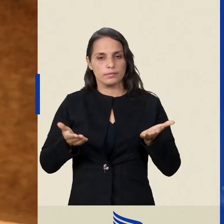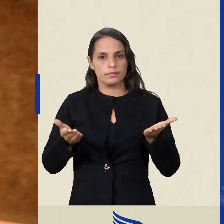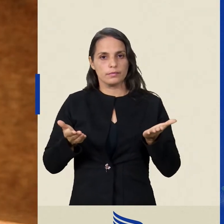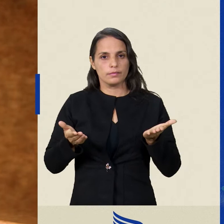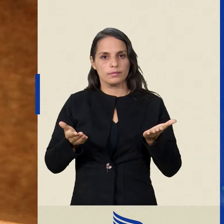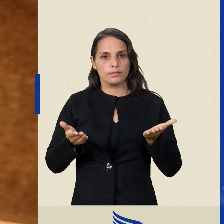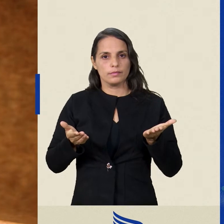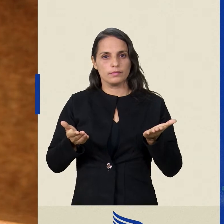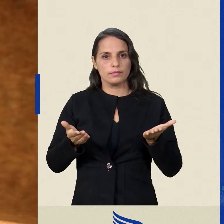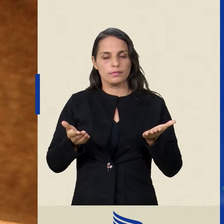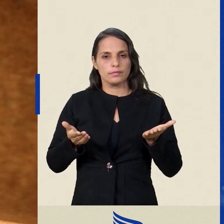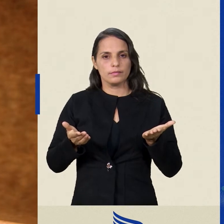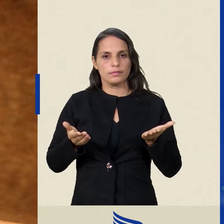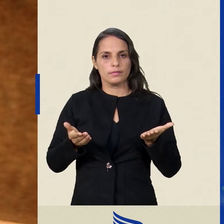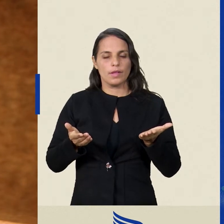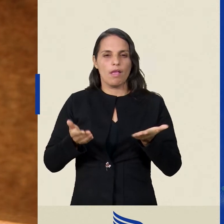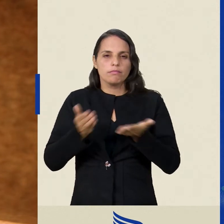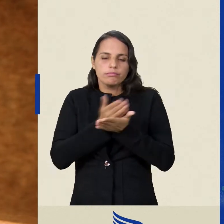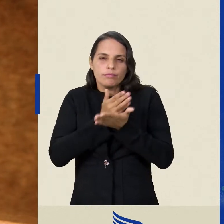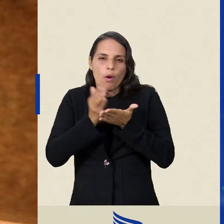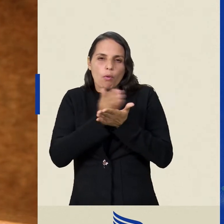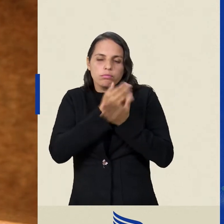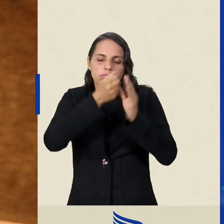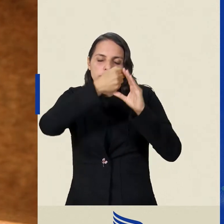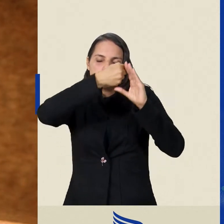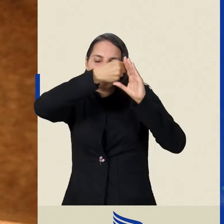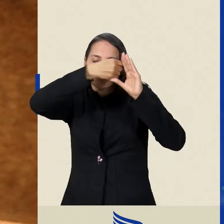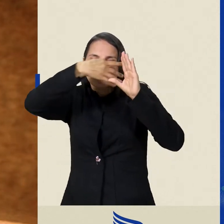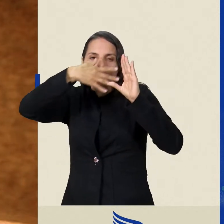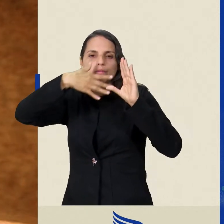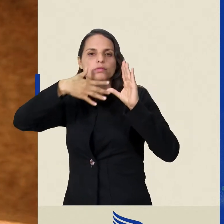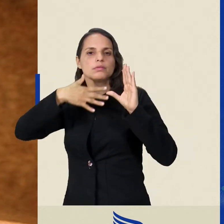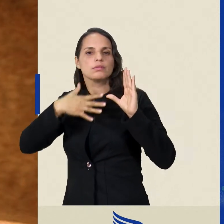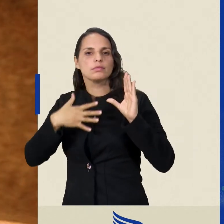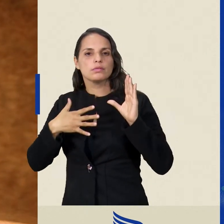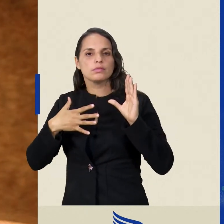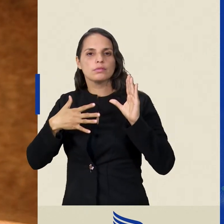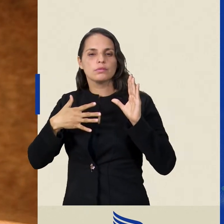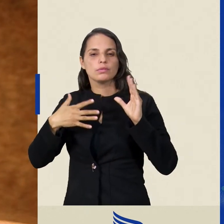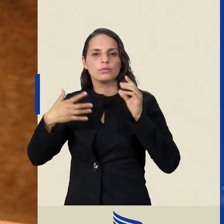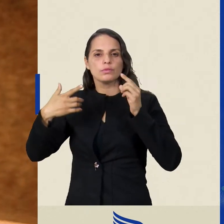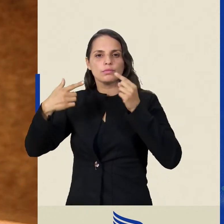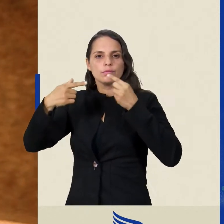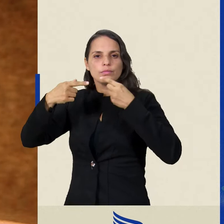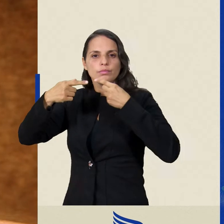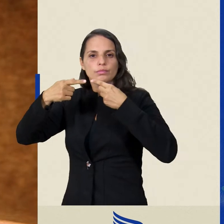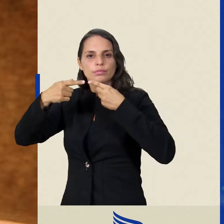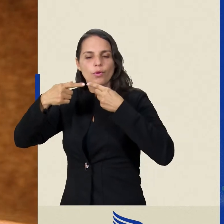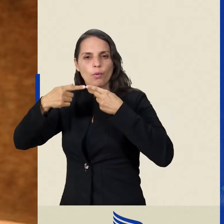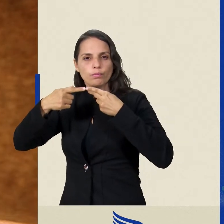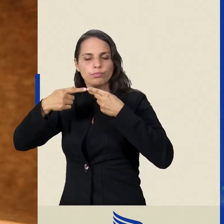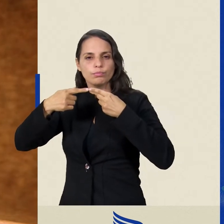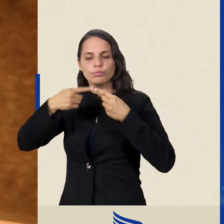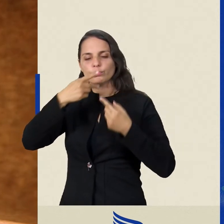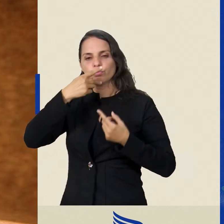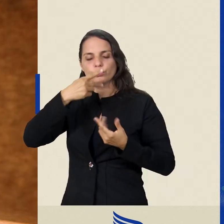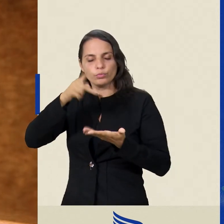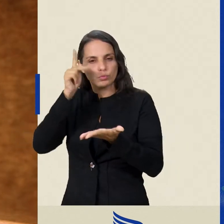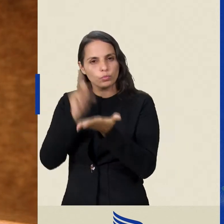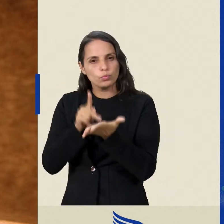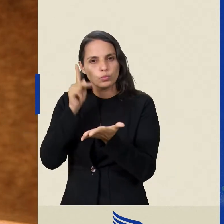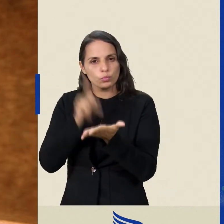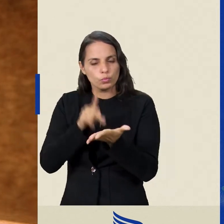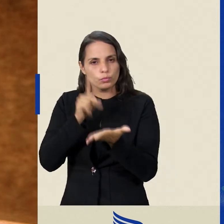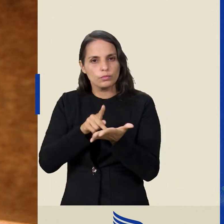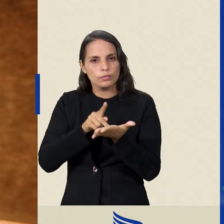considerar alguns aspectos que identificam um verdadeiro profeta. De